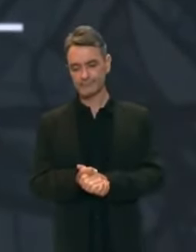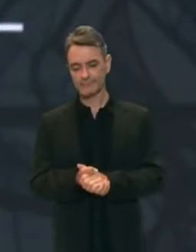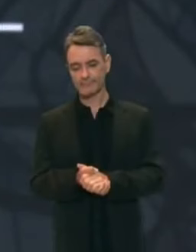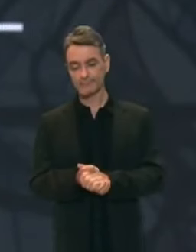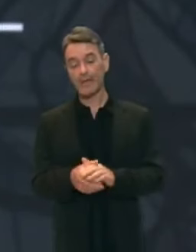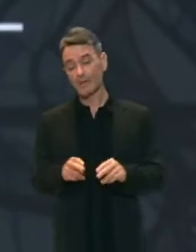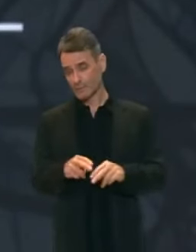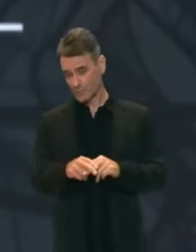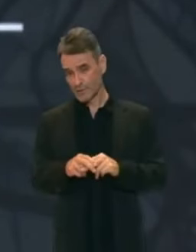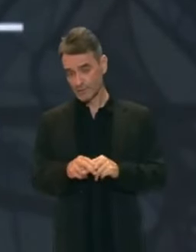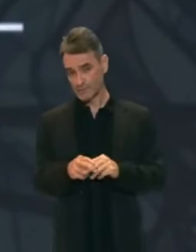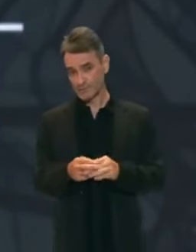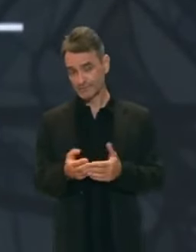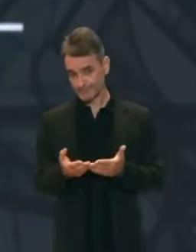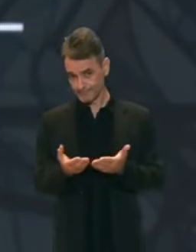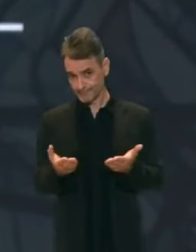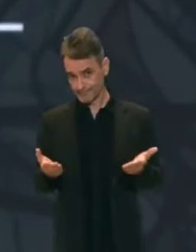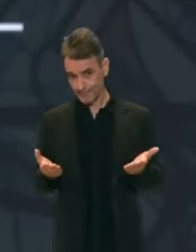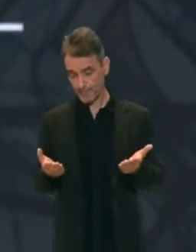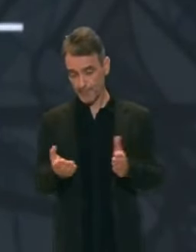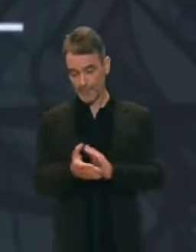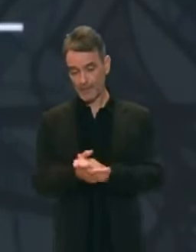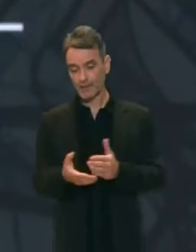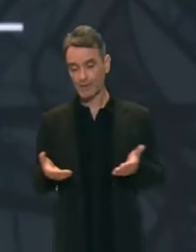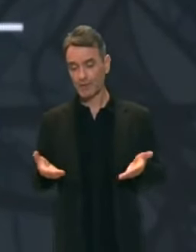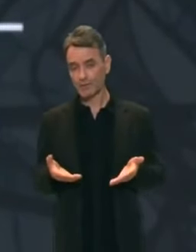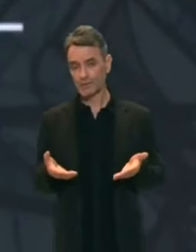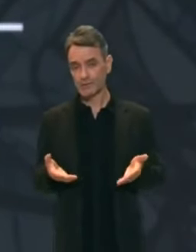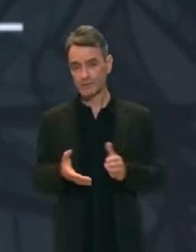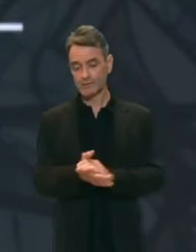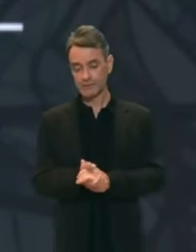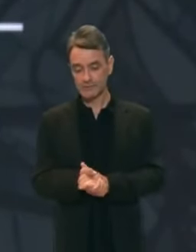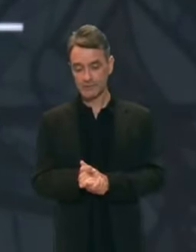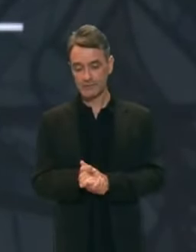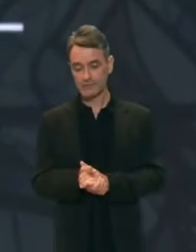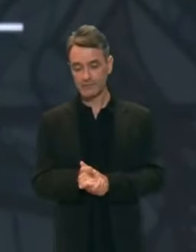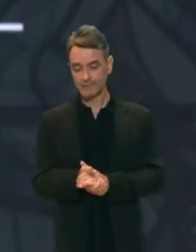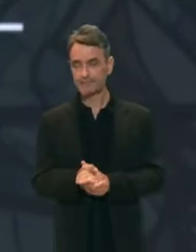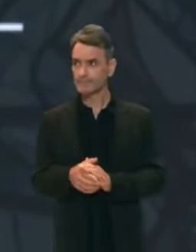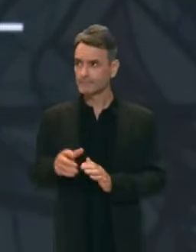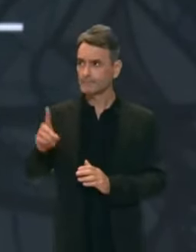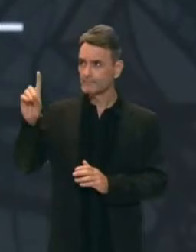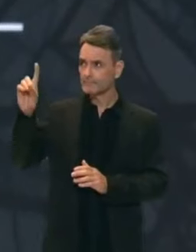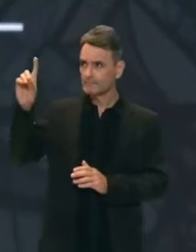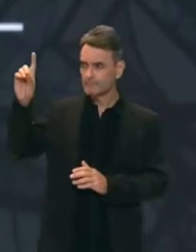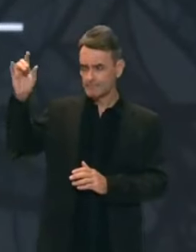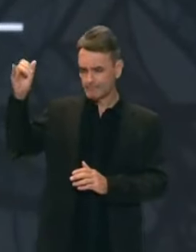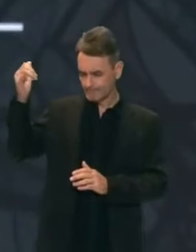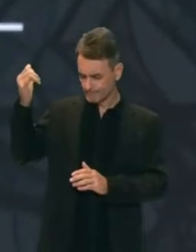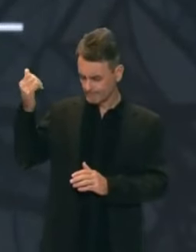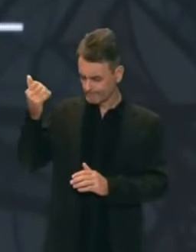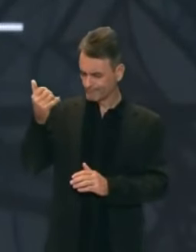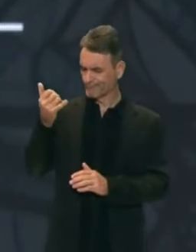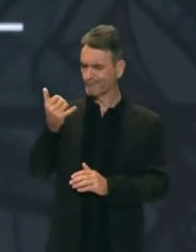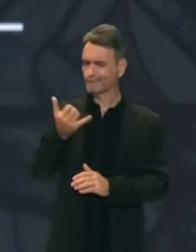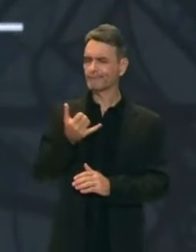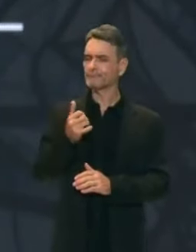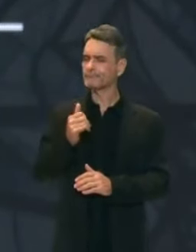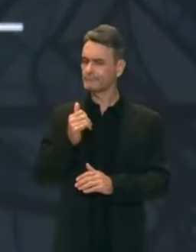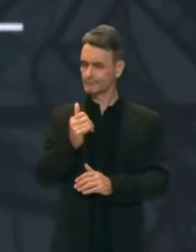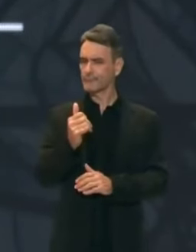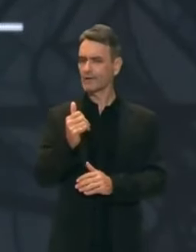Por isso, se você hoje ouviu a voz da sabedoria, e